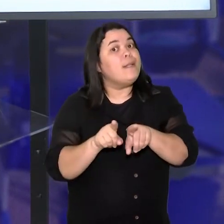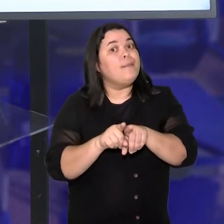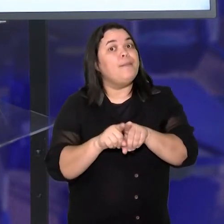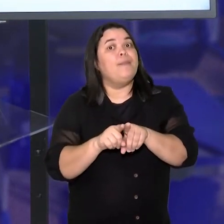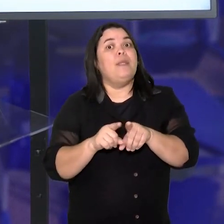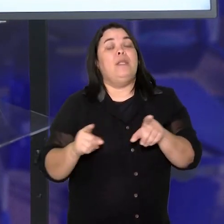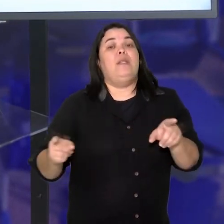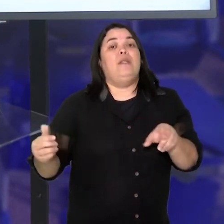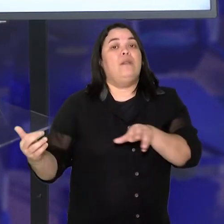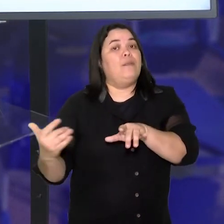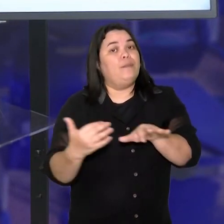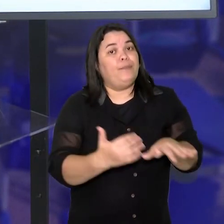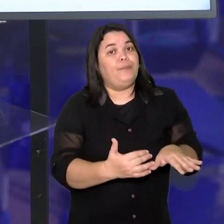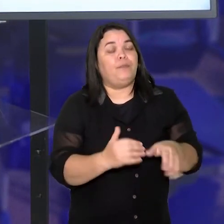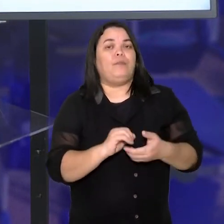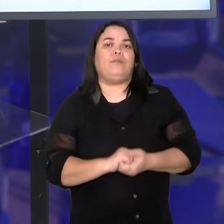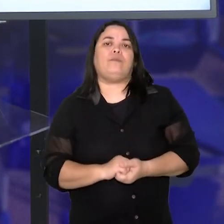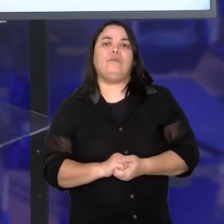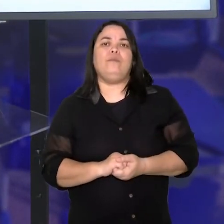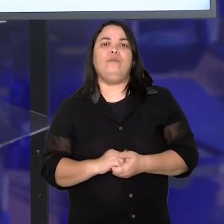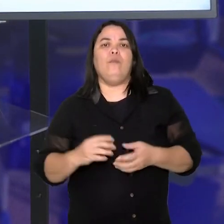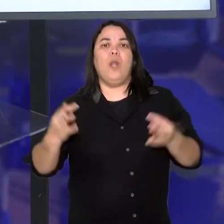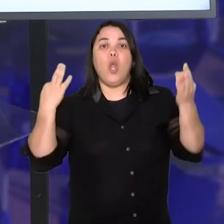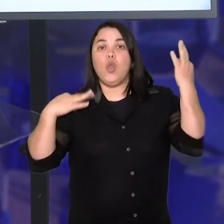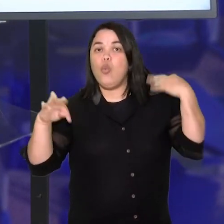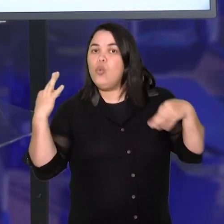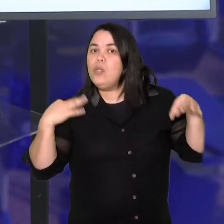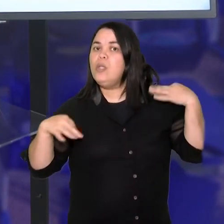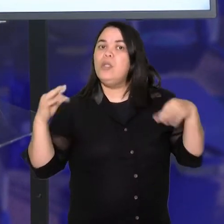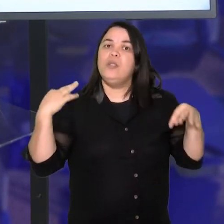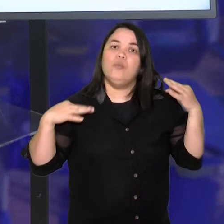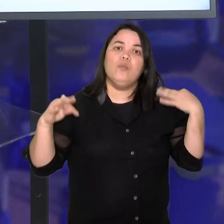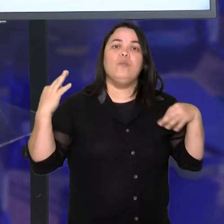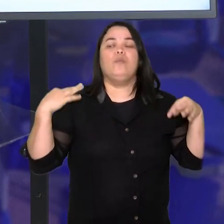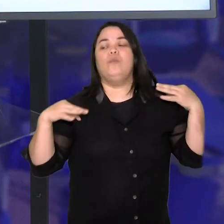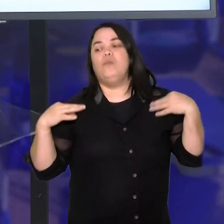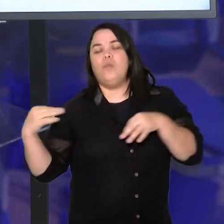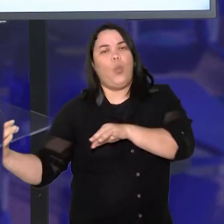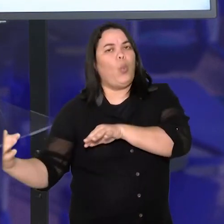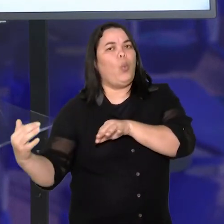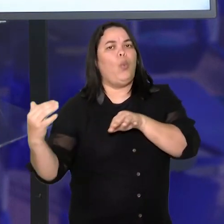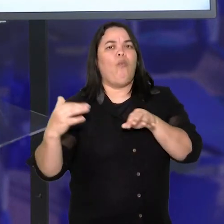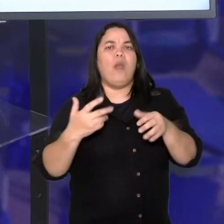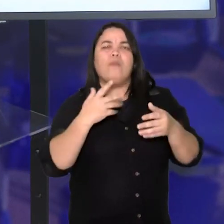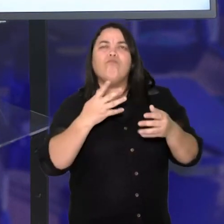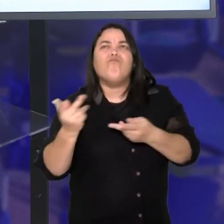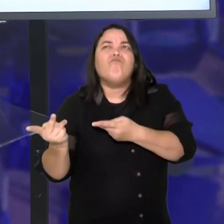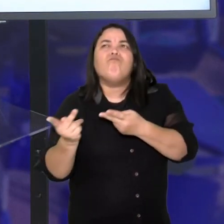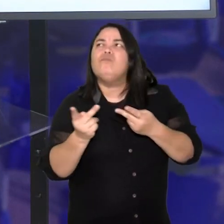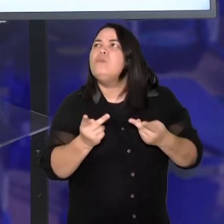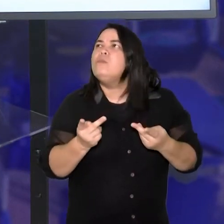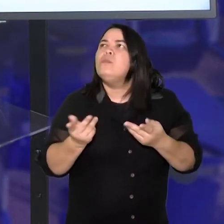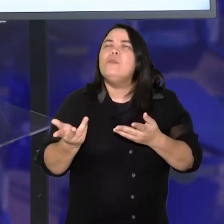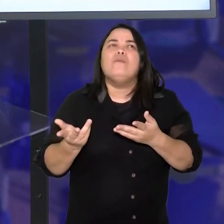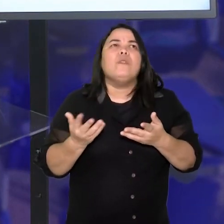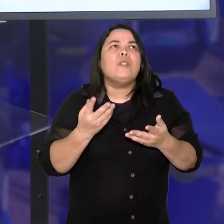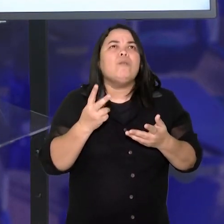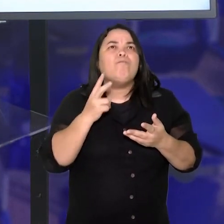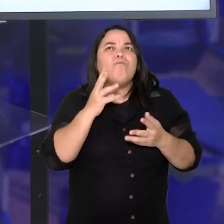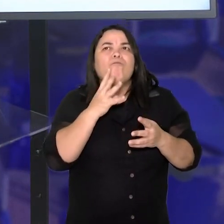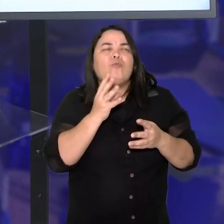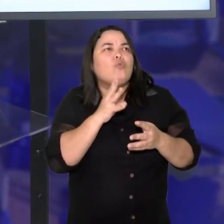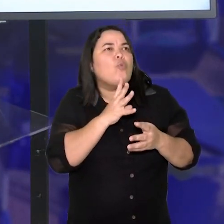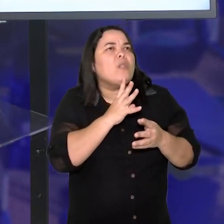né, entre outros. Turismo é uma atividade econômica que você vai para conhecer, é um momento de lazer, para conhecer um